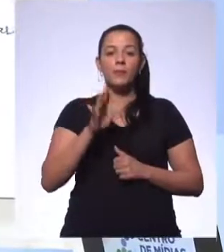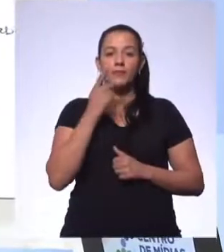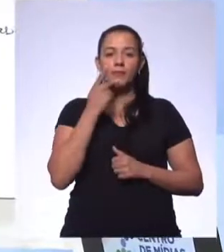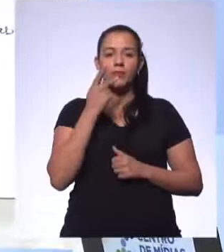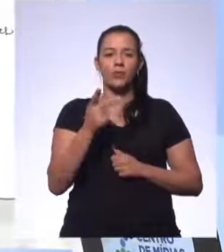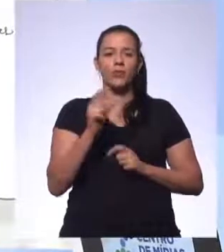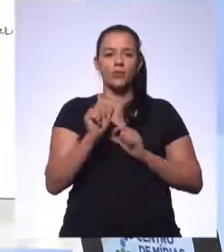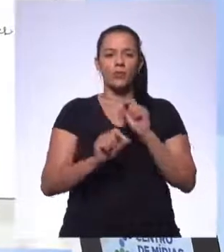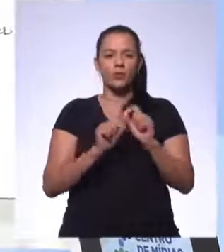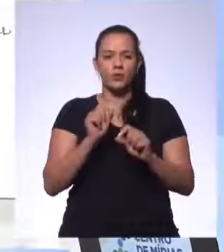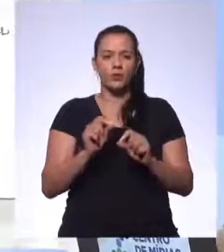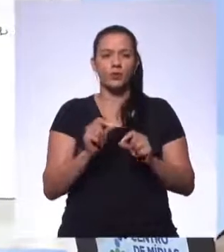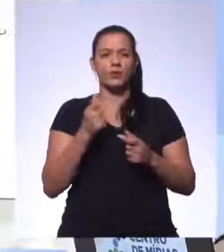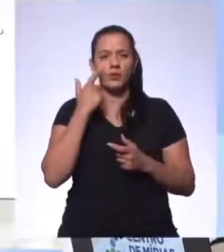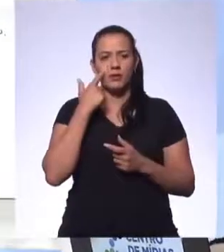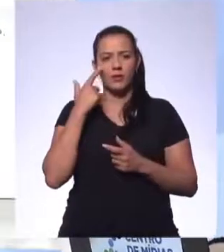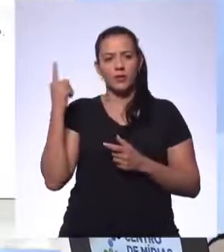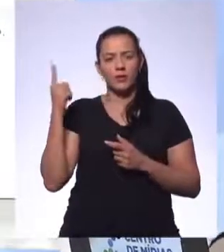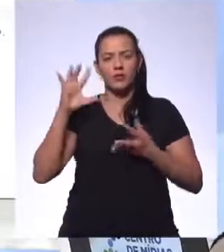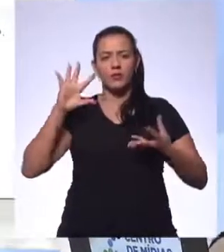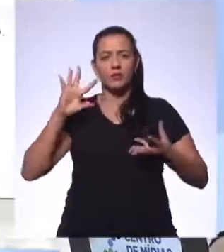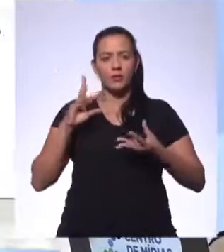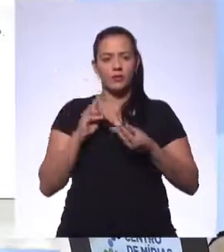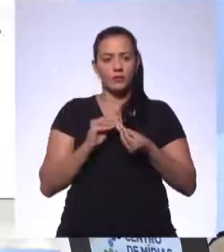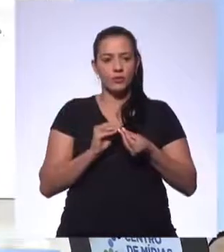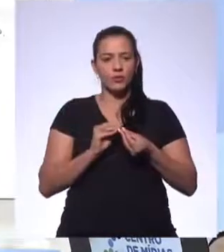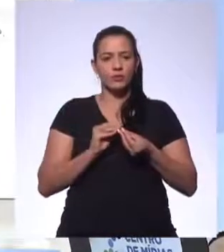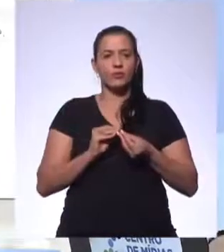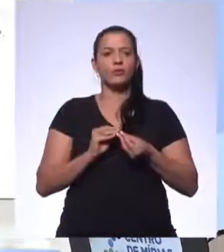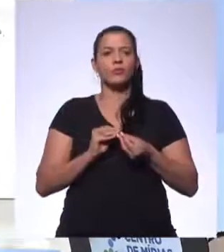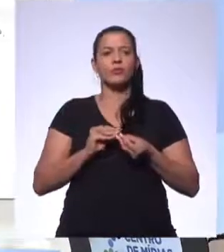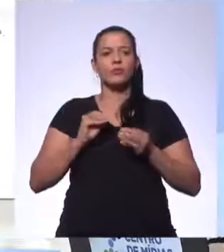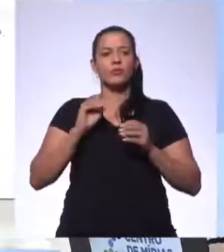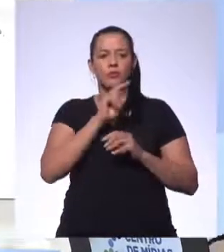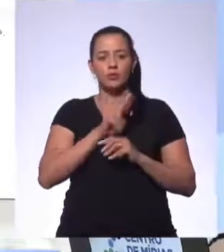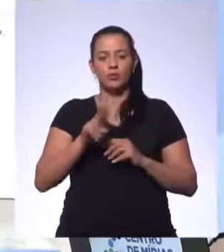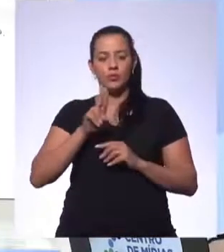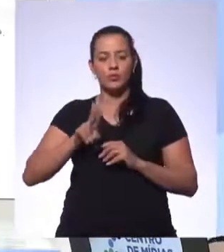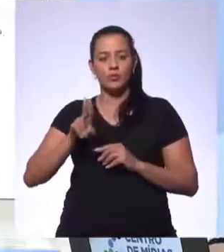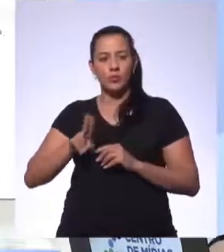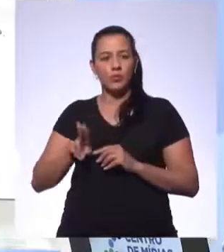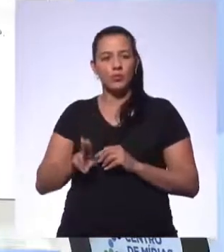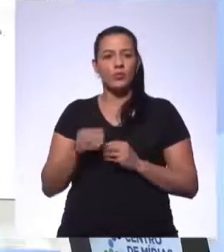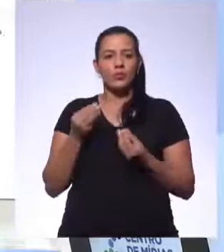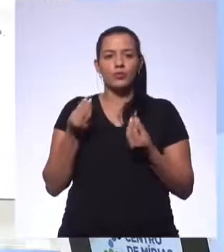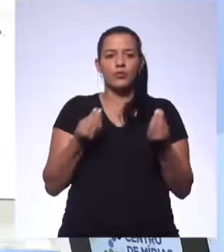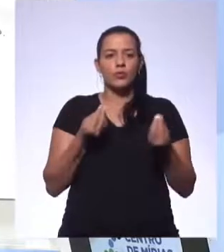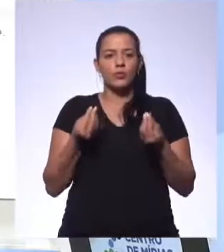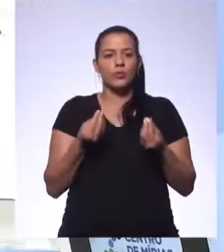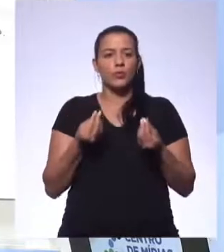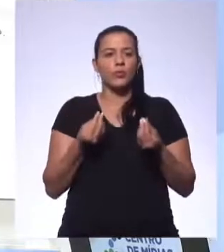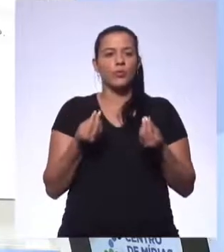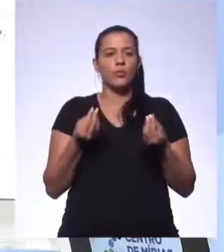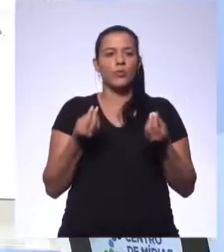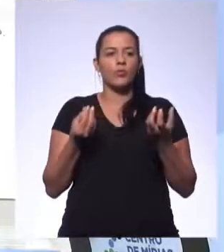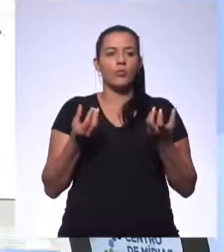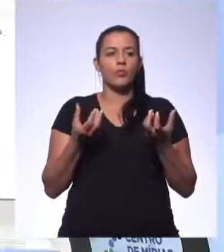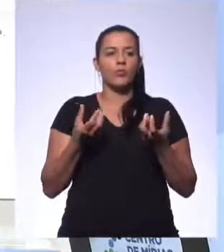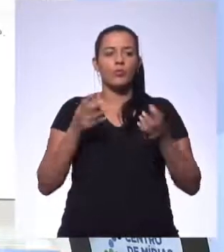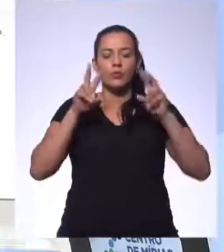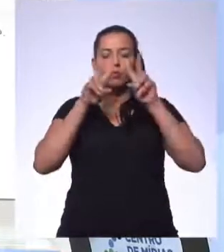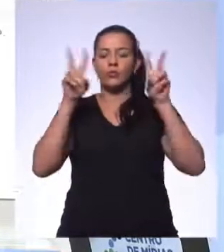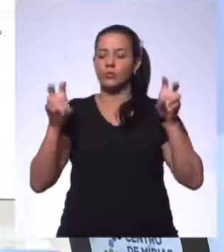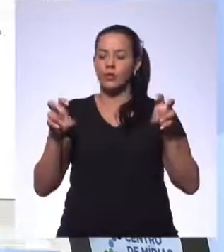tem um pequeno prognóstico, né, através do nome desses artistas, de qual que poderia ser o